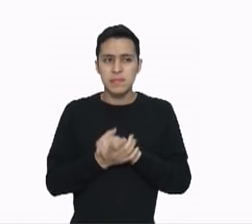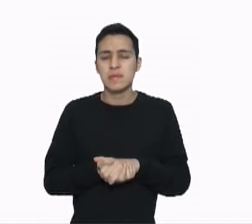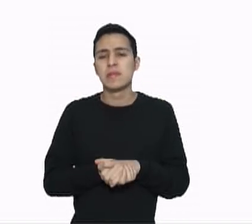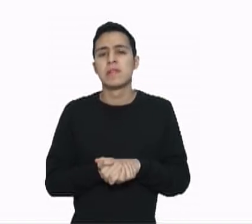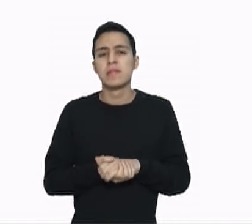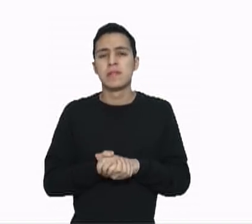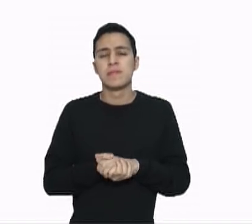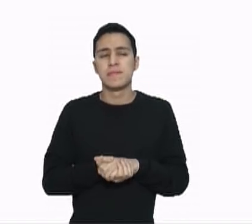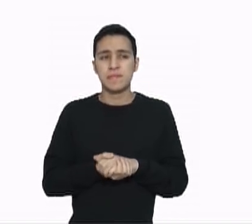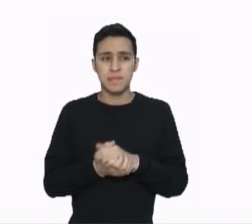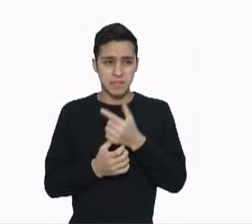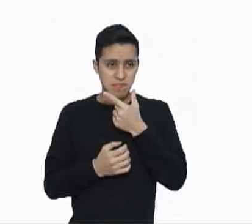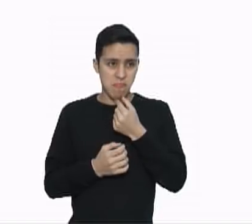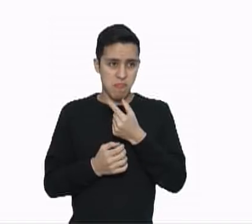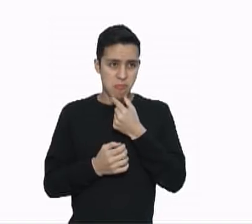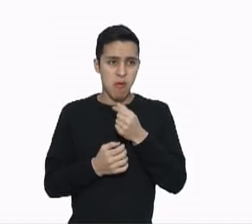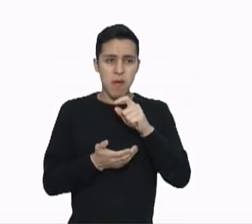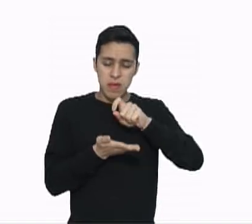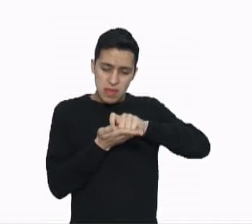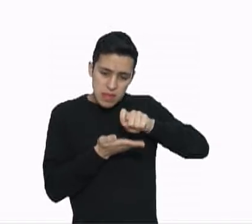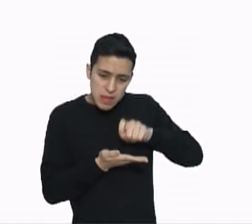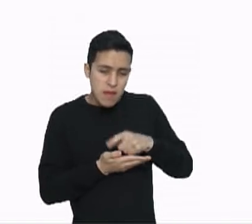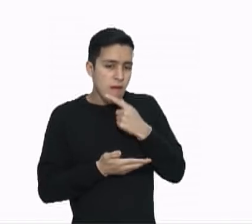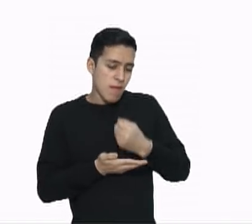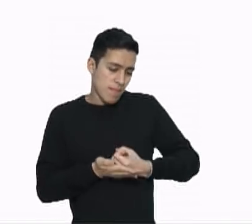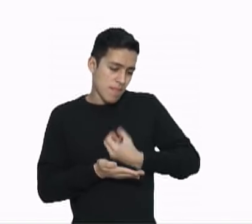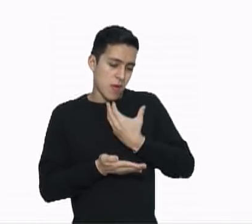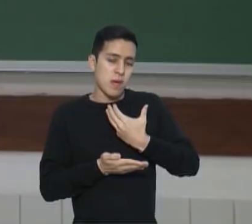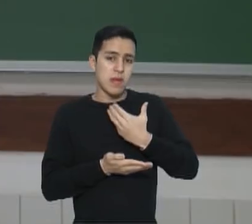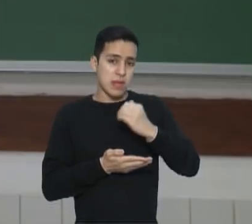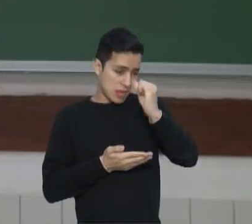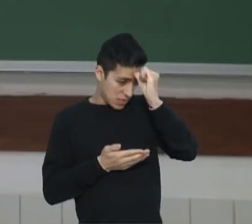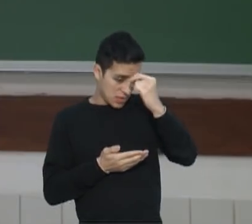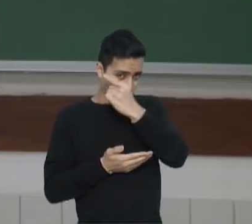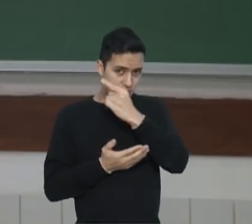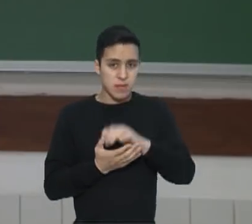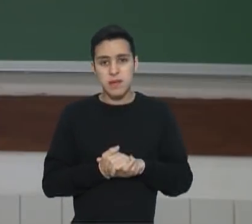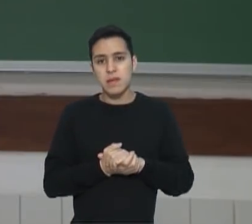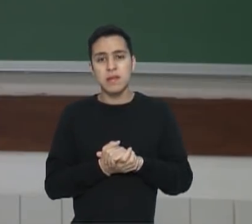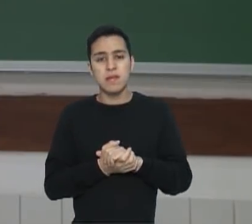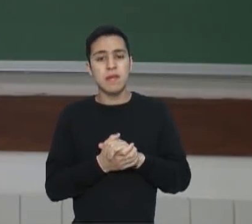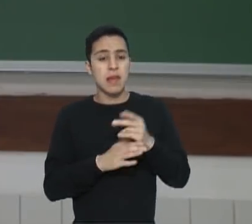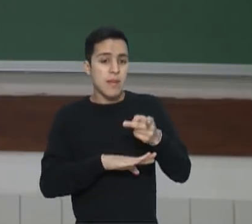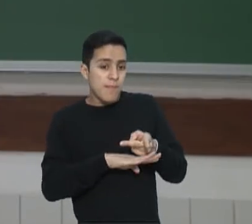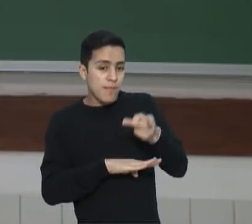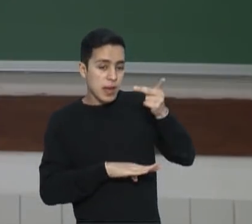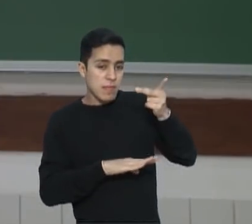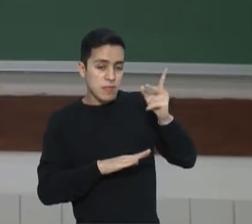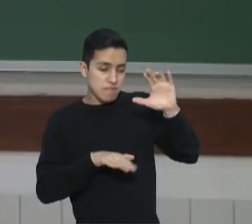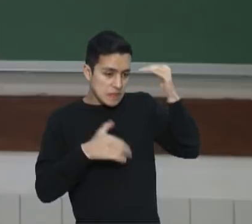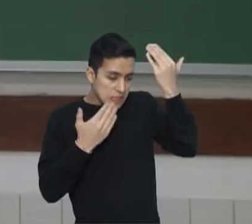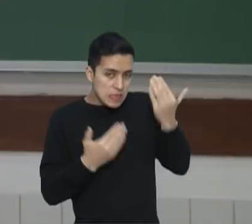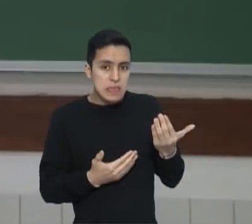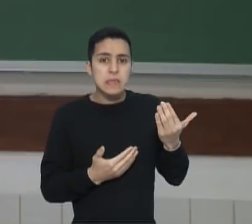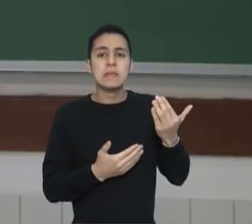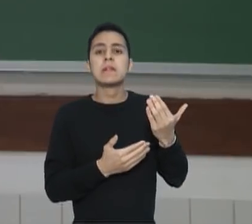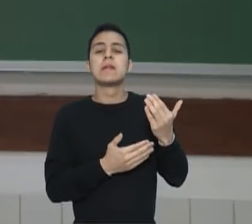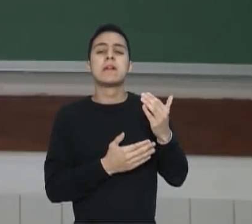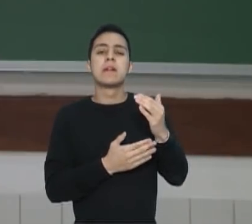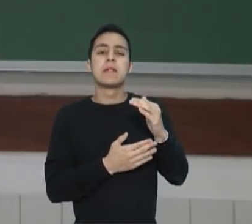Tagore, esse escritor, poeta indiano, foi o Prêmio Nobel de Literatura